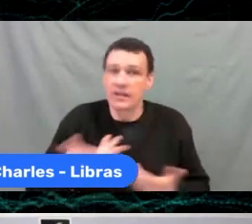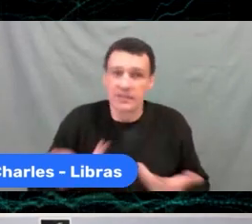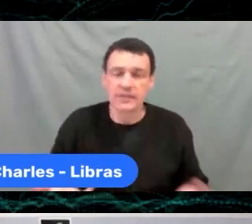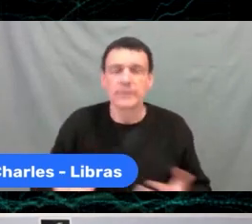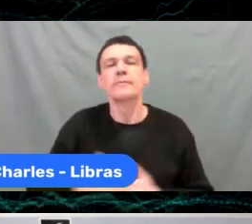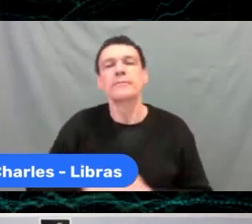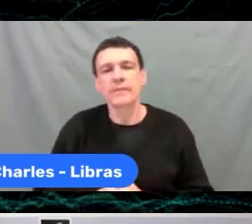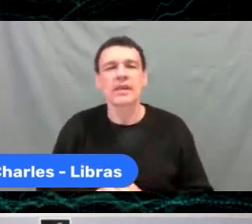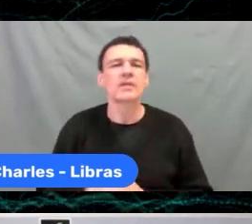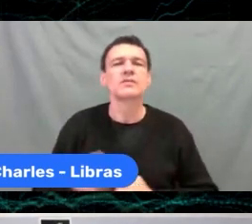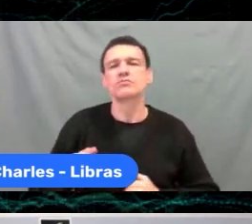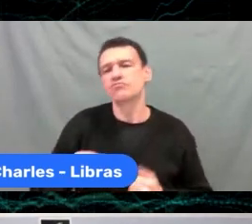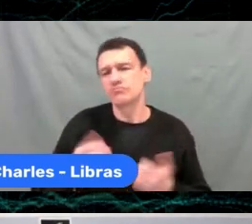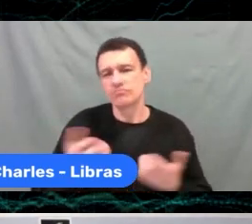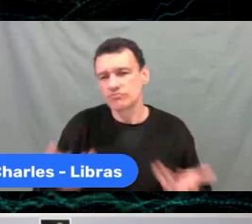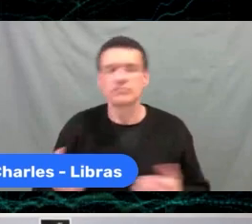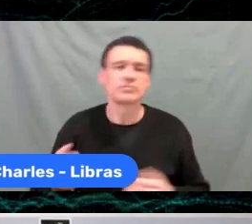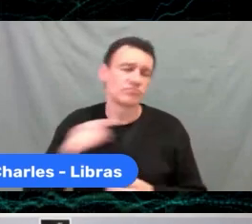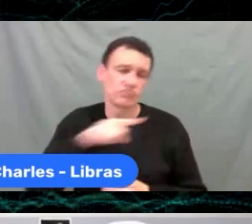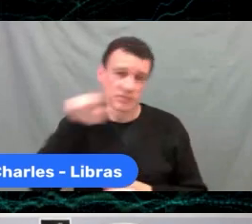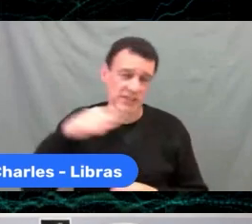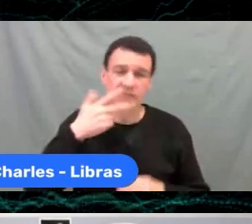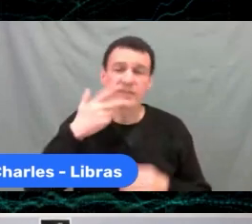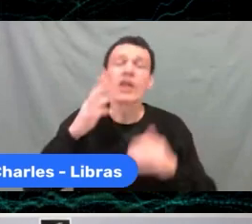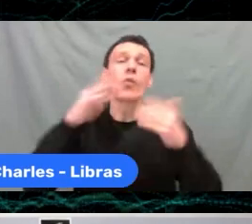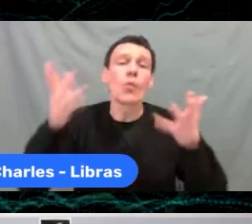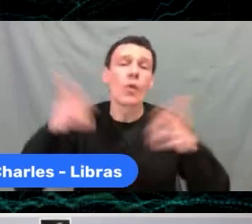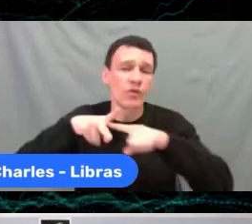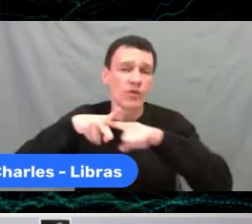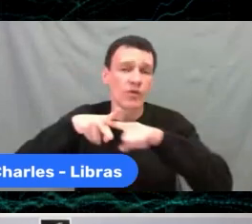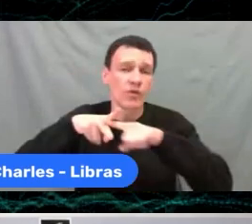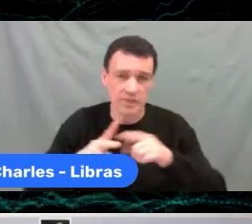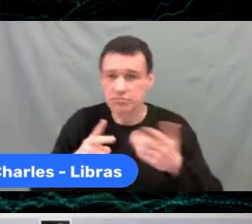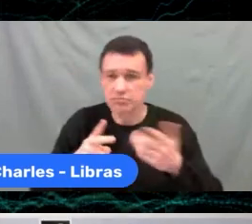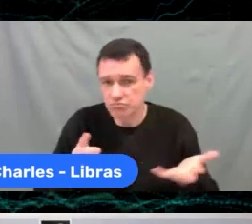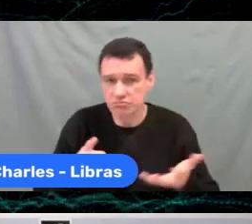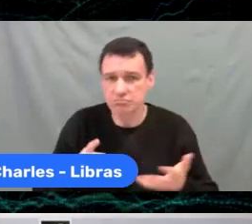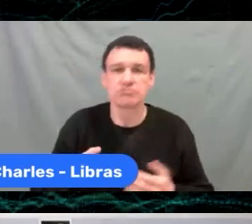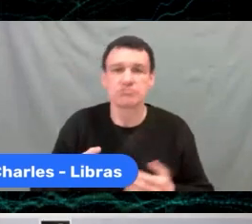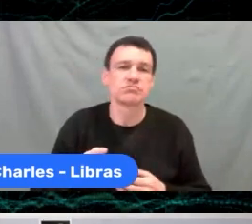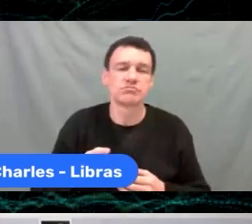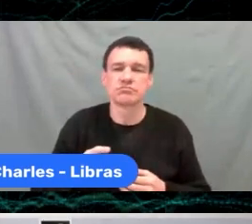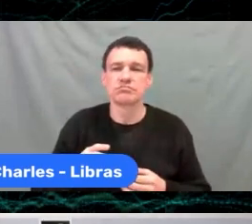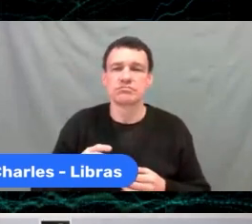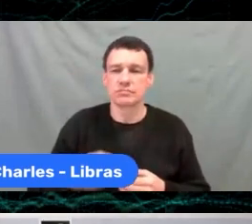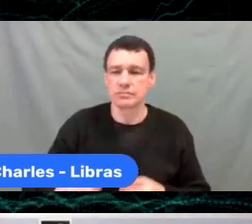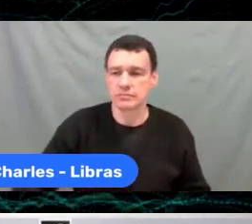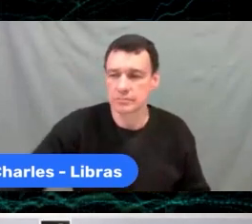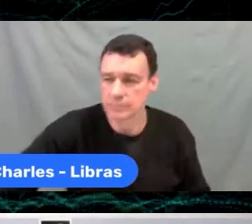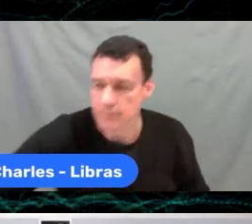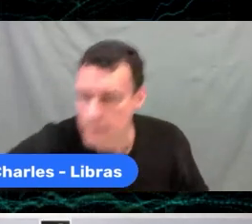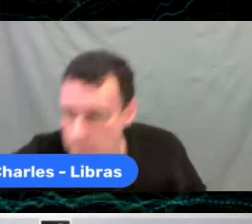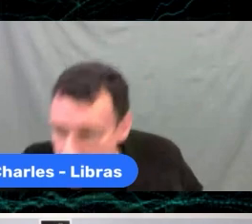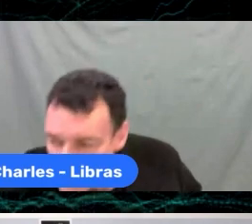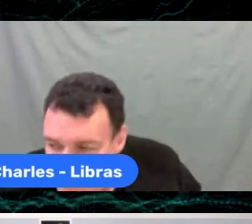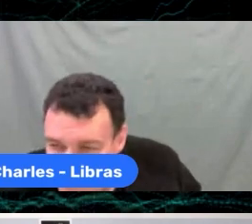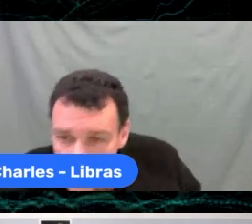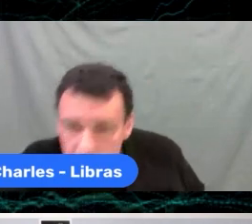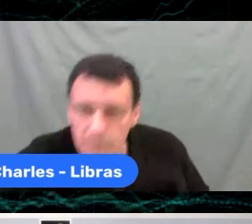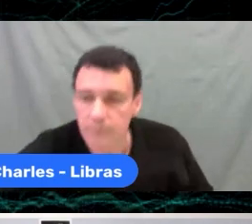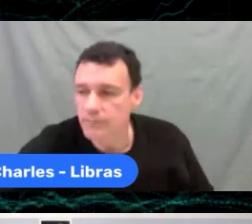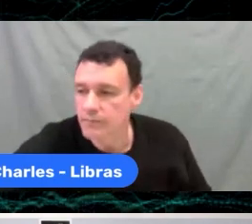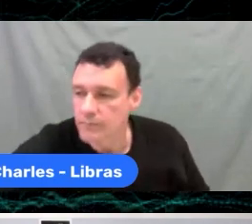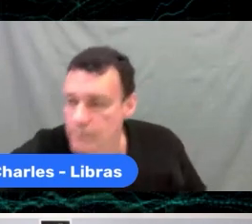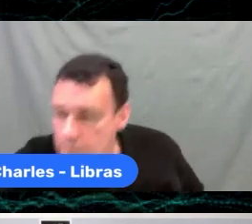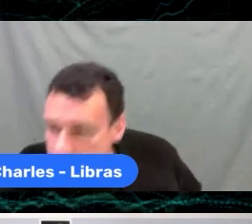a ferramenta, então você vai lá, eu quero fazer um clean install dos meus ABICs, né, ou via packages, ou via source, ou algo desse tipo. E